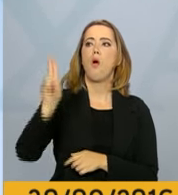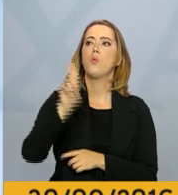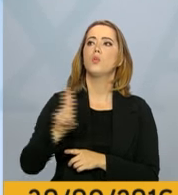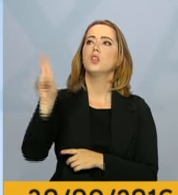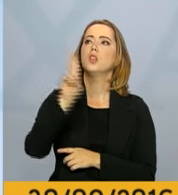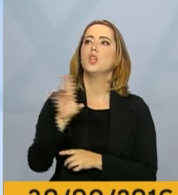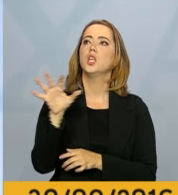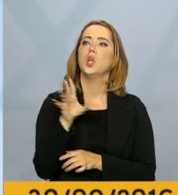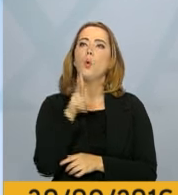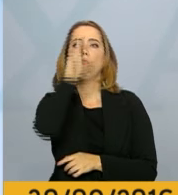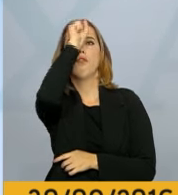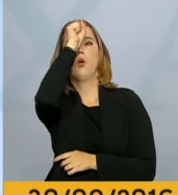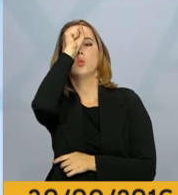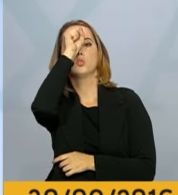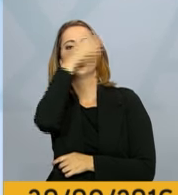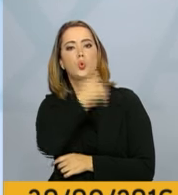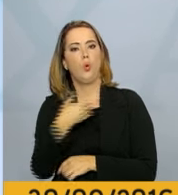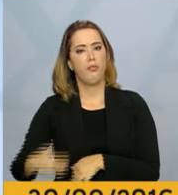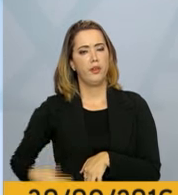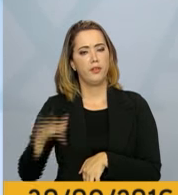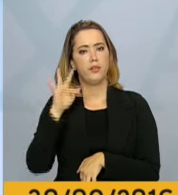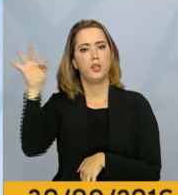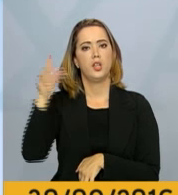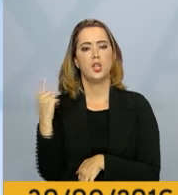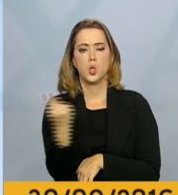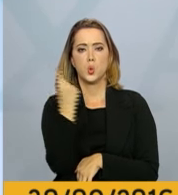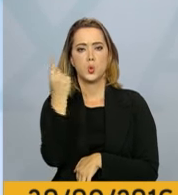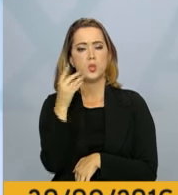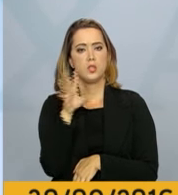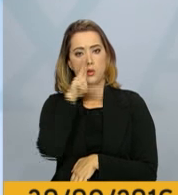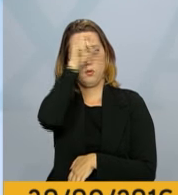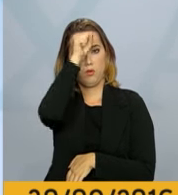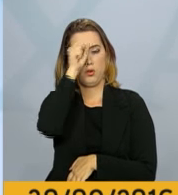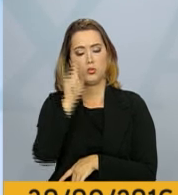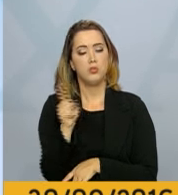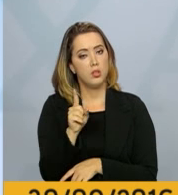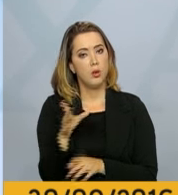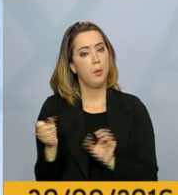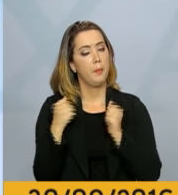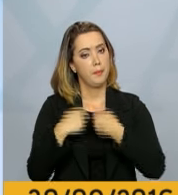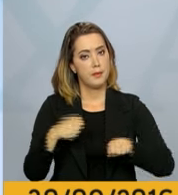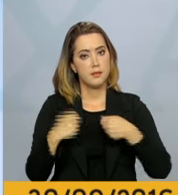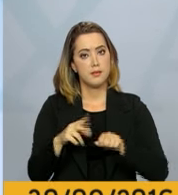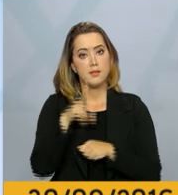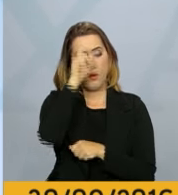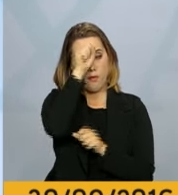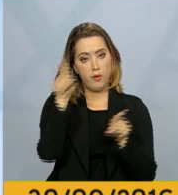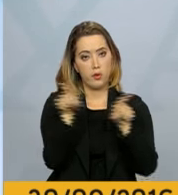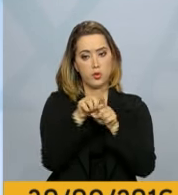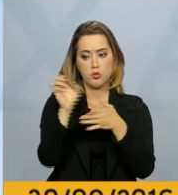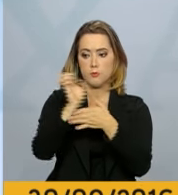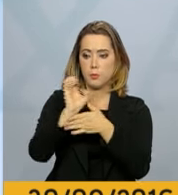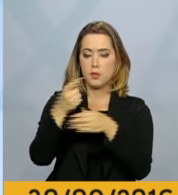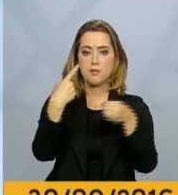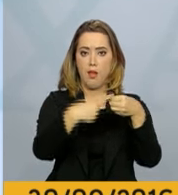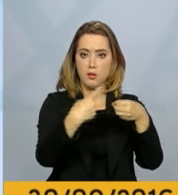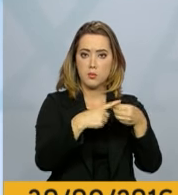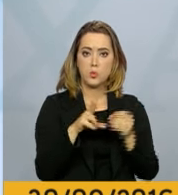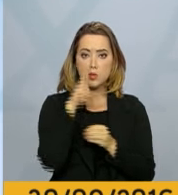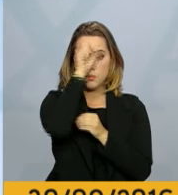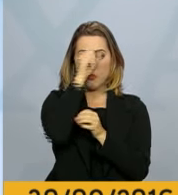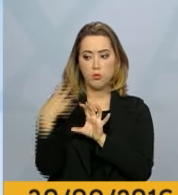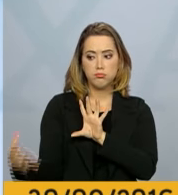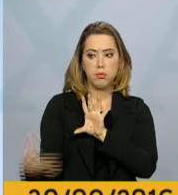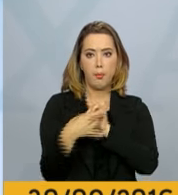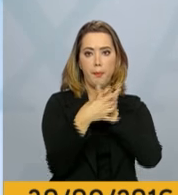a União será forte, se fortes forem os estados e os municípios. Então, nós temos que tratar globalmente